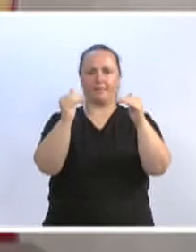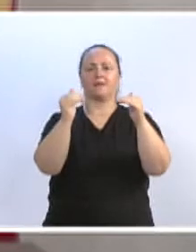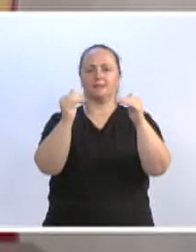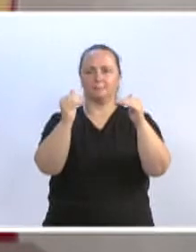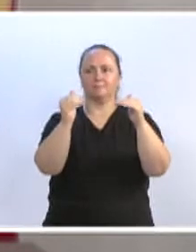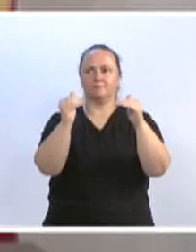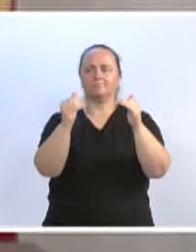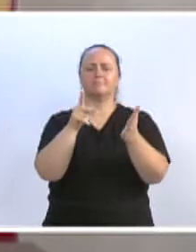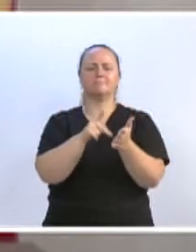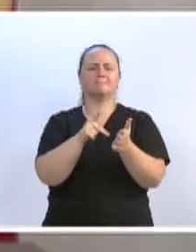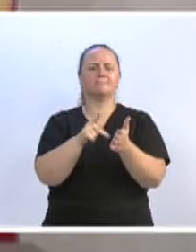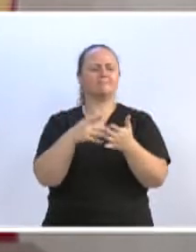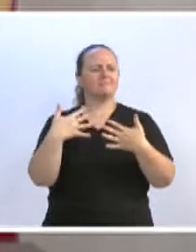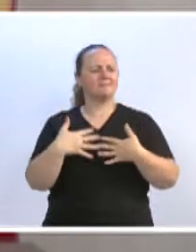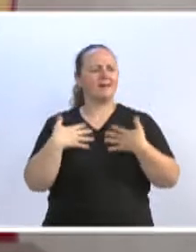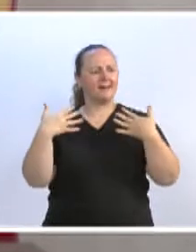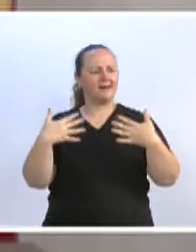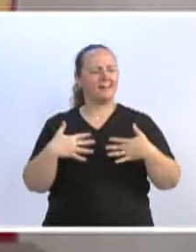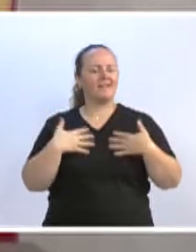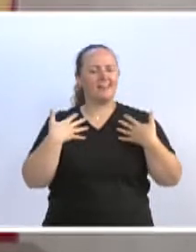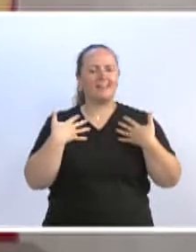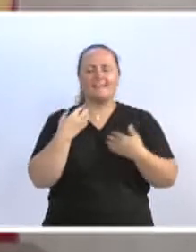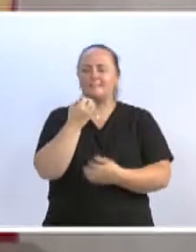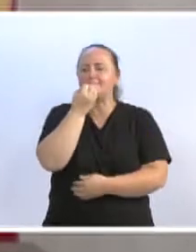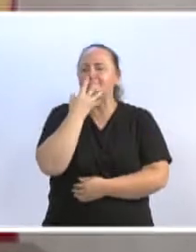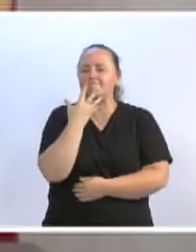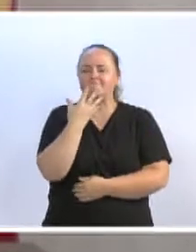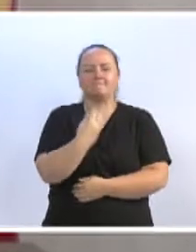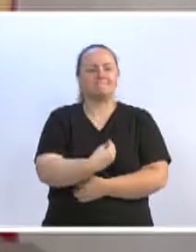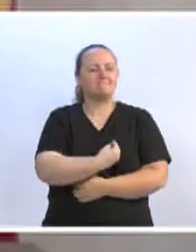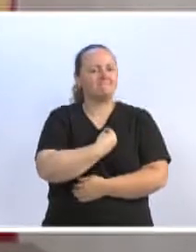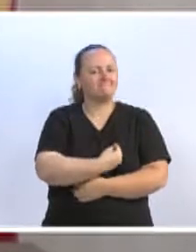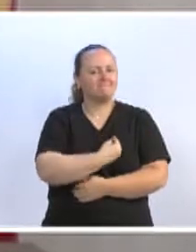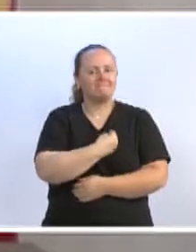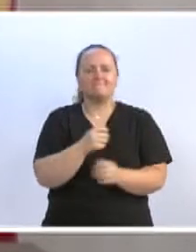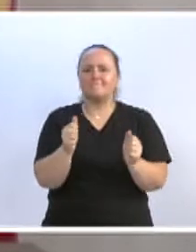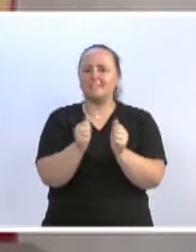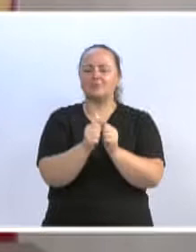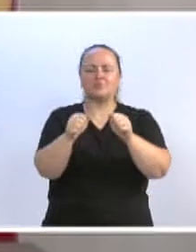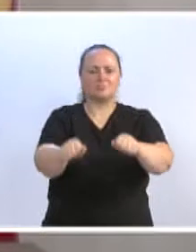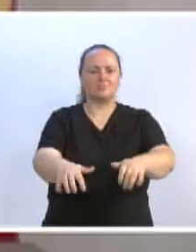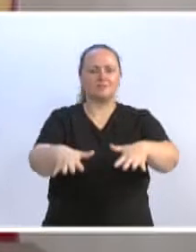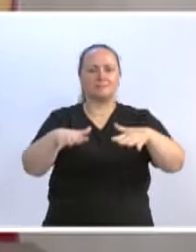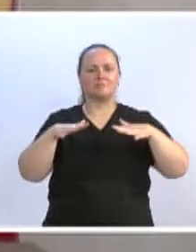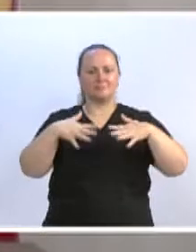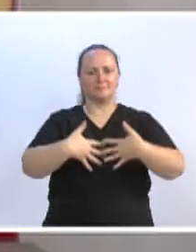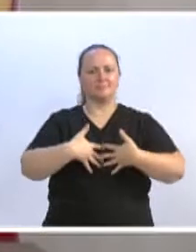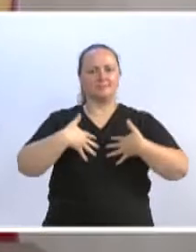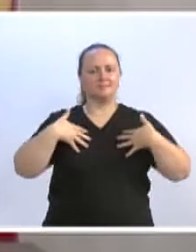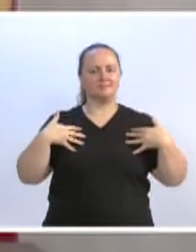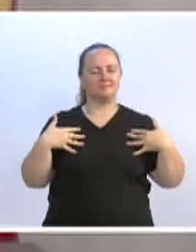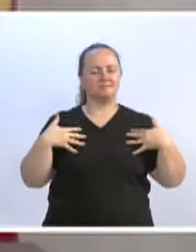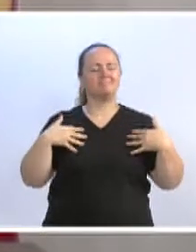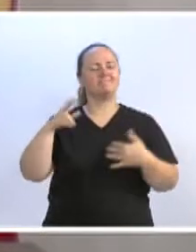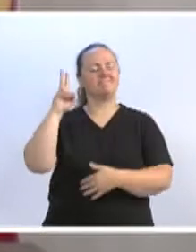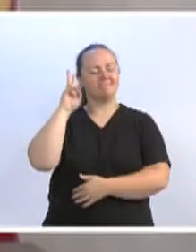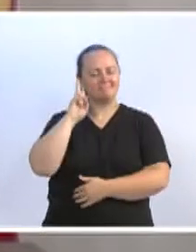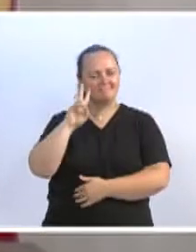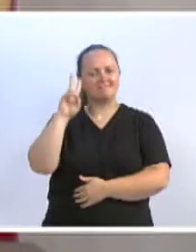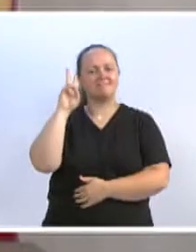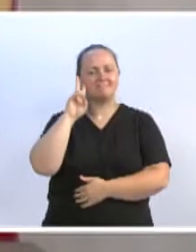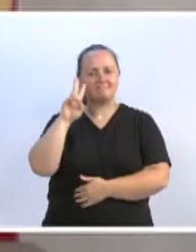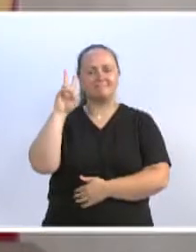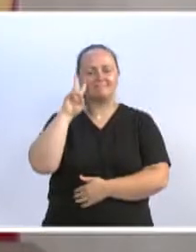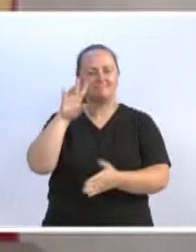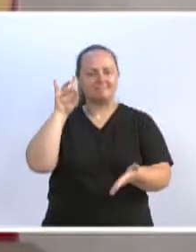que alegria, que bom nós estarmos presentes em mais uma sessão solene em que nós nos lembramos